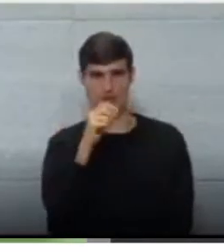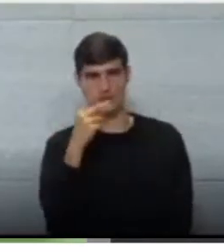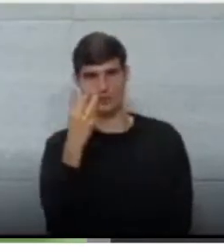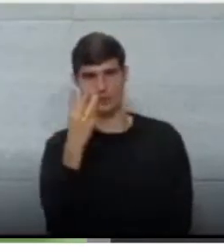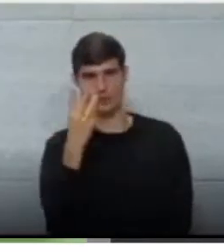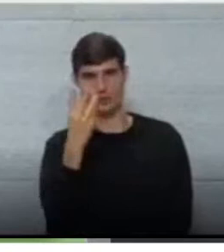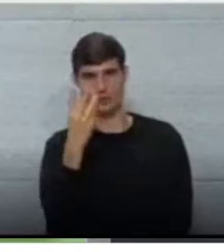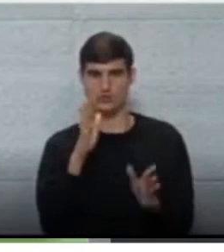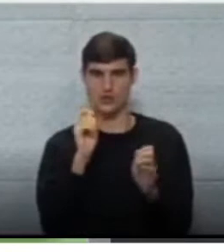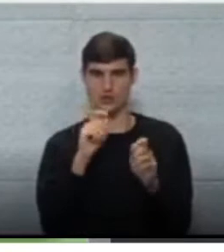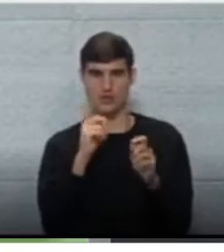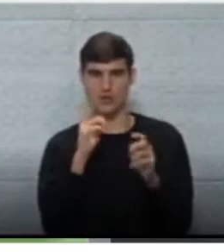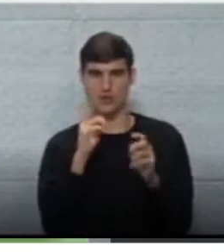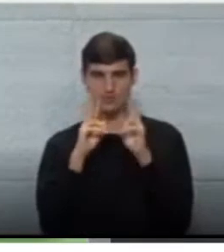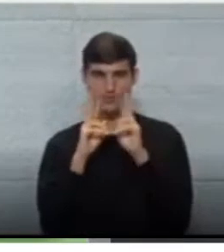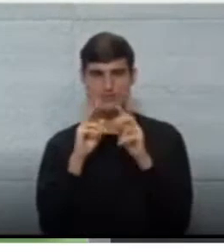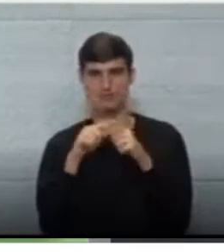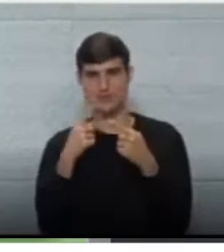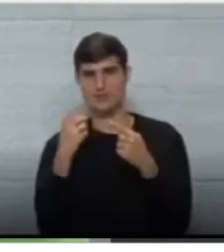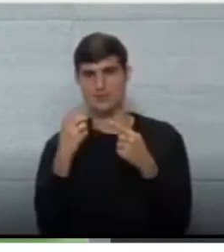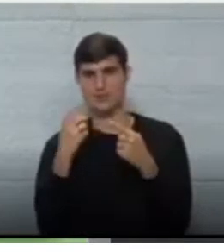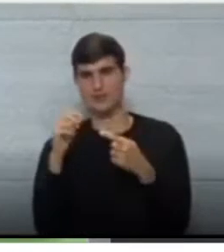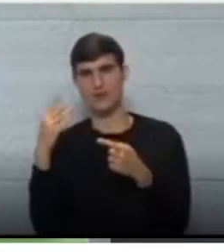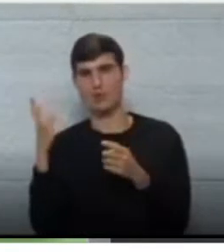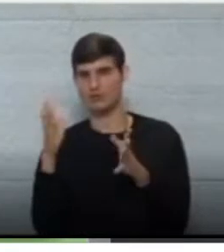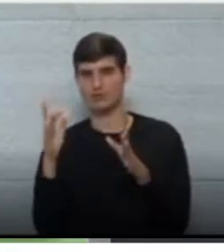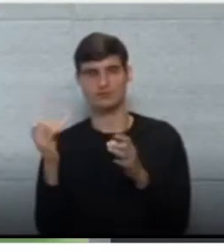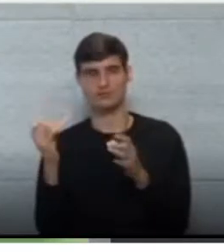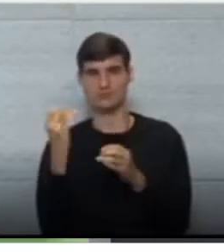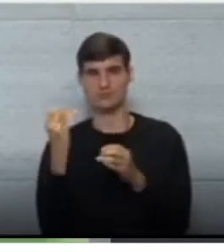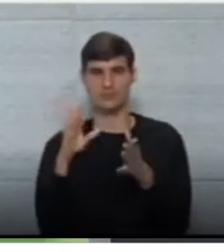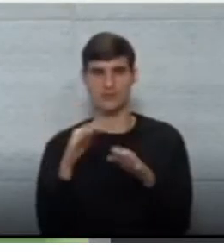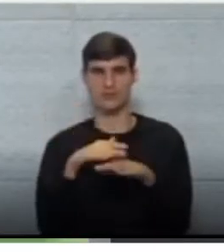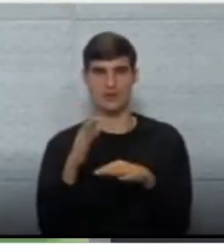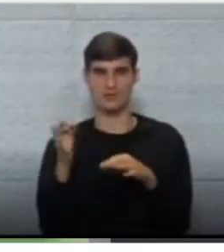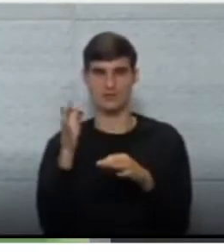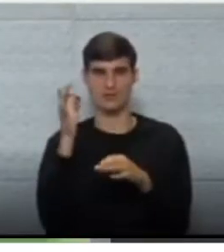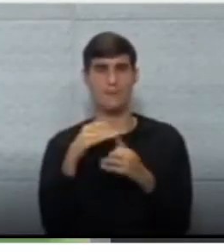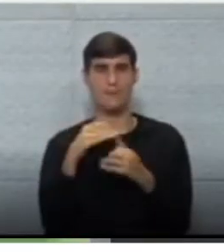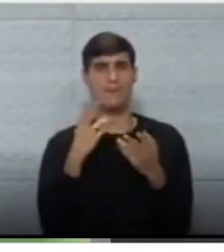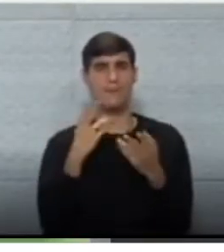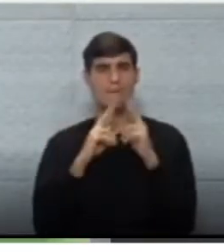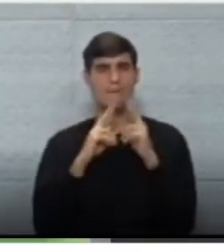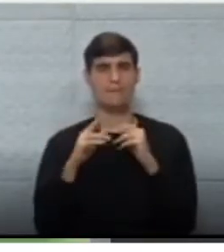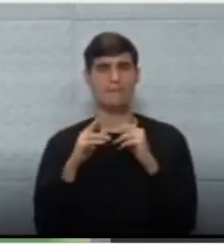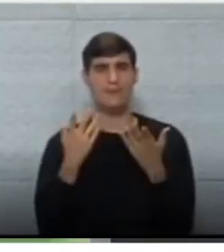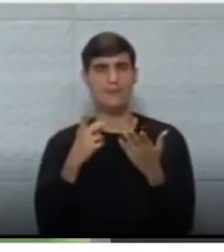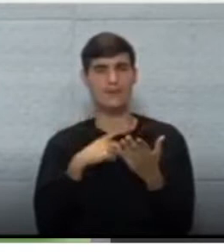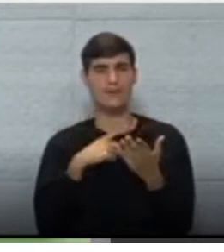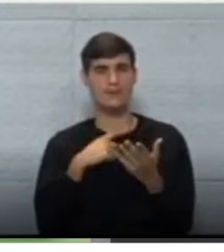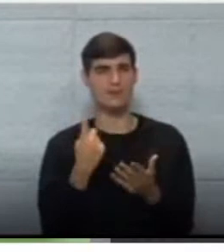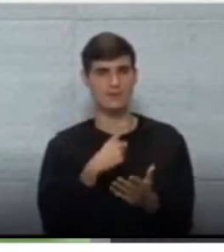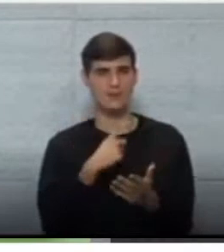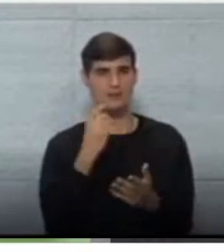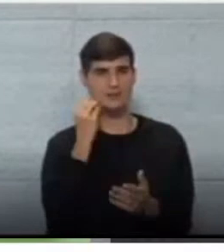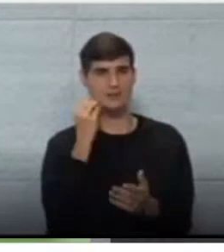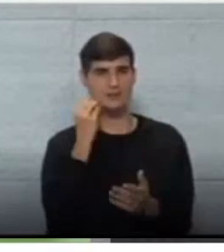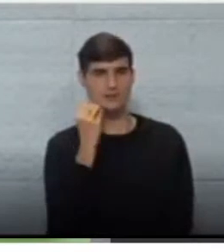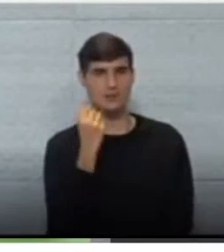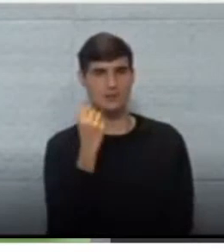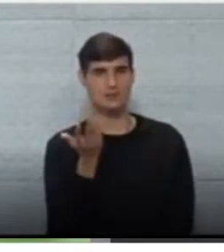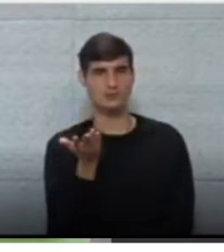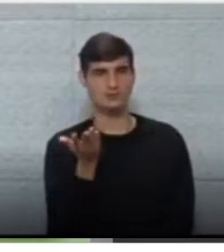de colônias para fazer a quantificação, tá certo? Então, qual foi o resultado do nosso